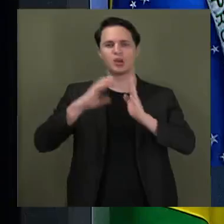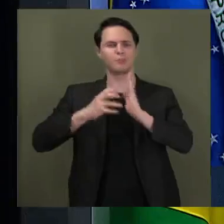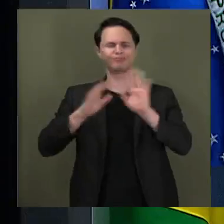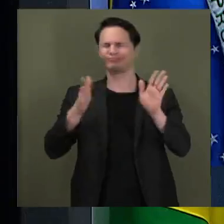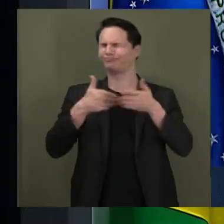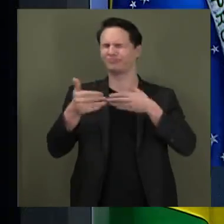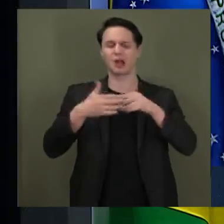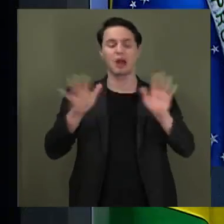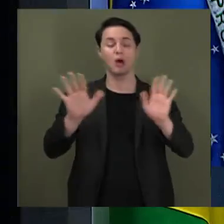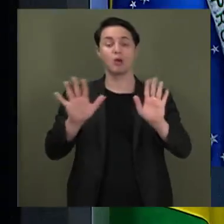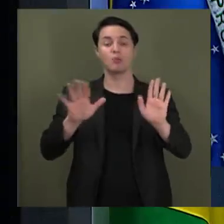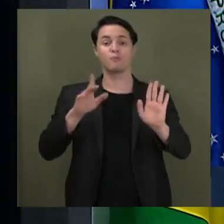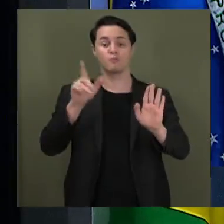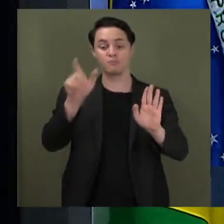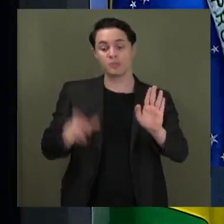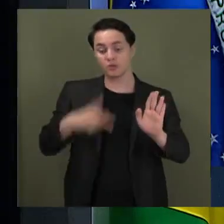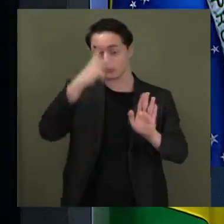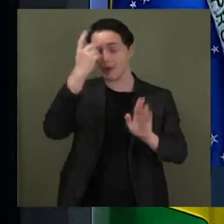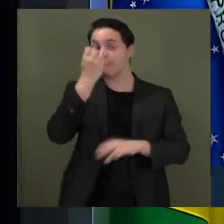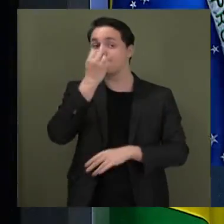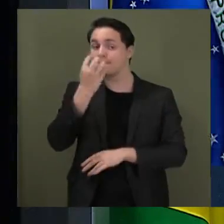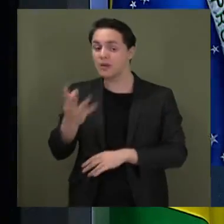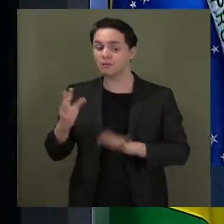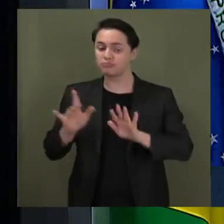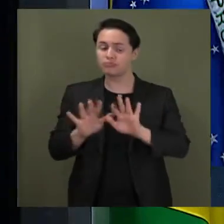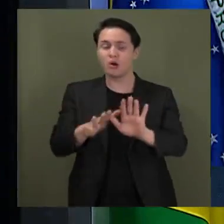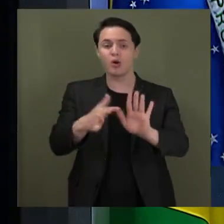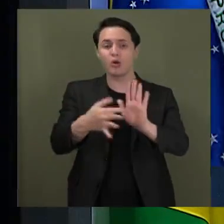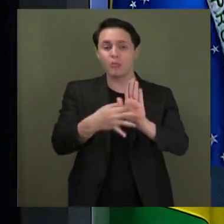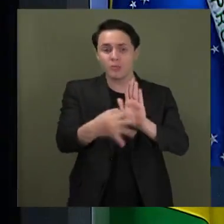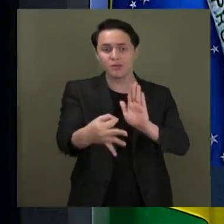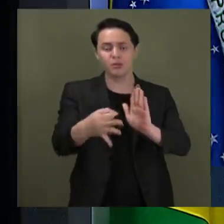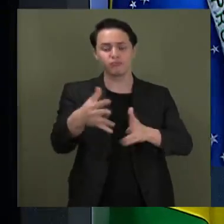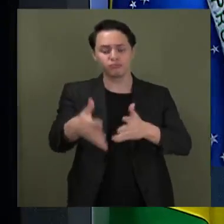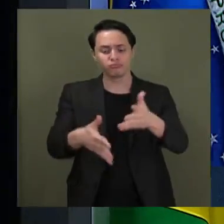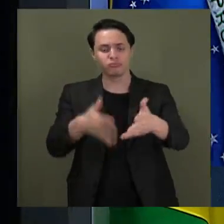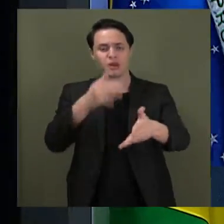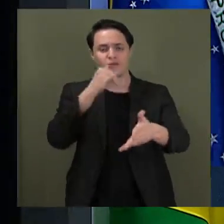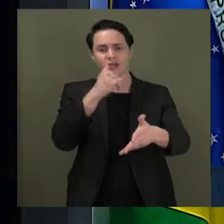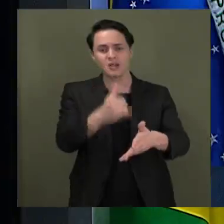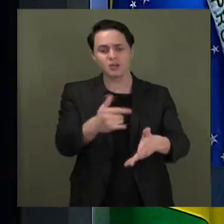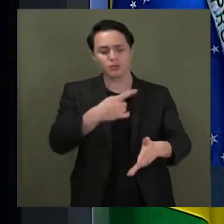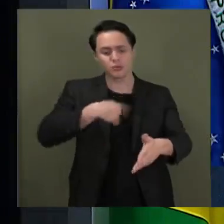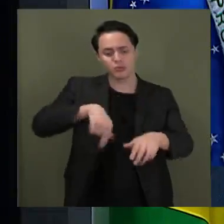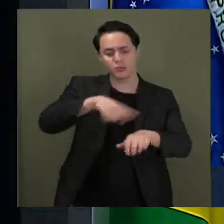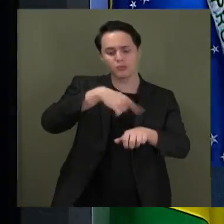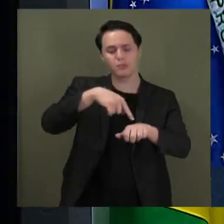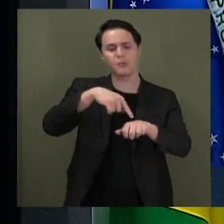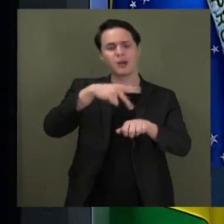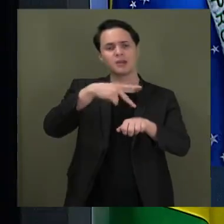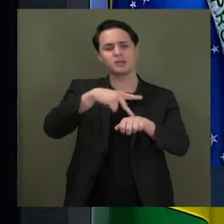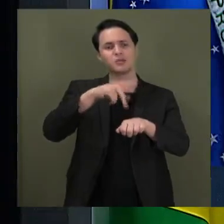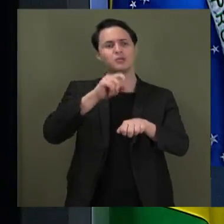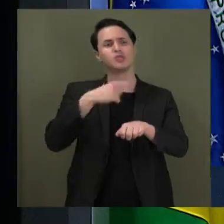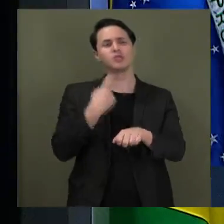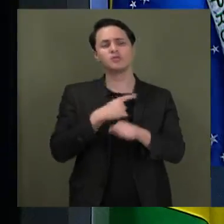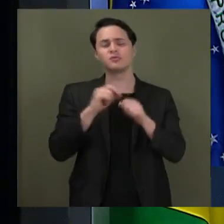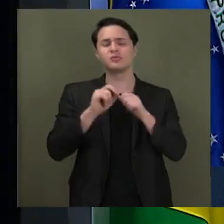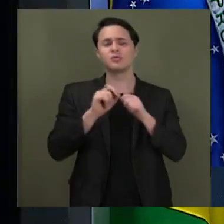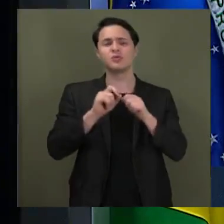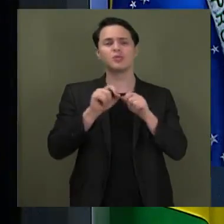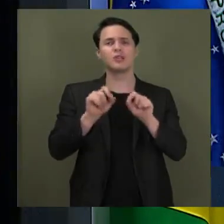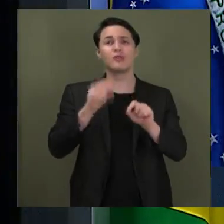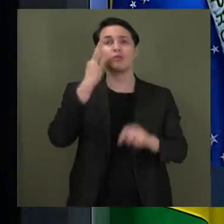bem se manifestarem do que pensam. Essa é a nossa nação. O que é que a gente vai deixar para os nossos filhos e netos? Isso aqui virar uma